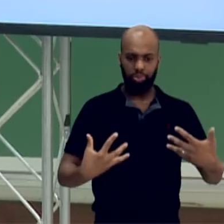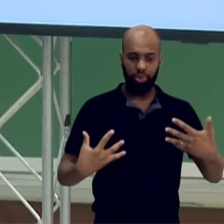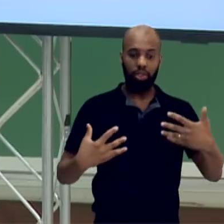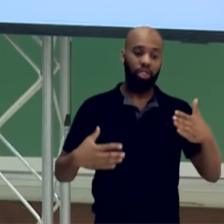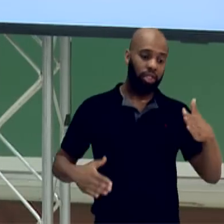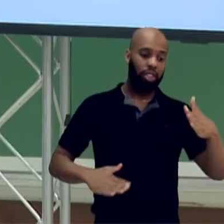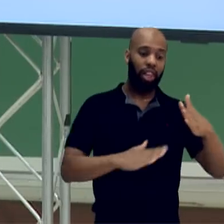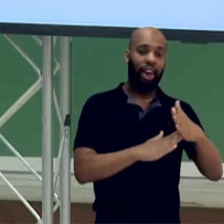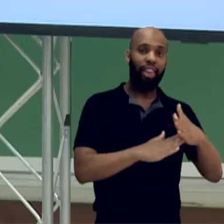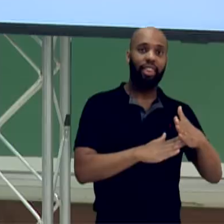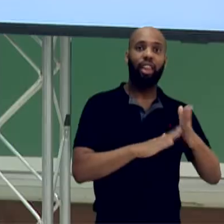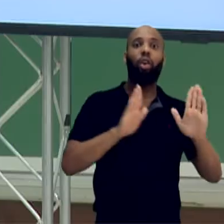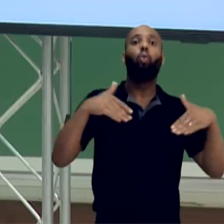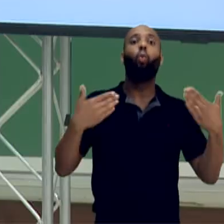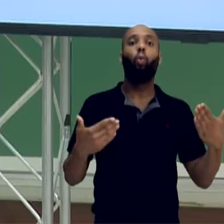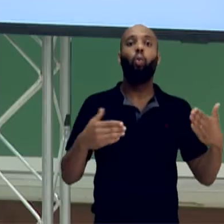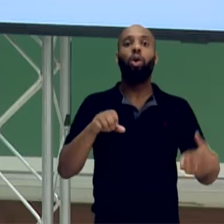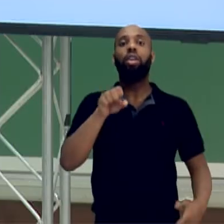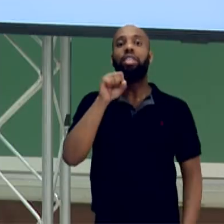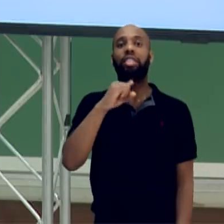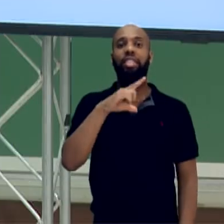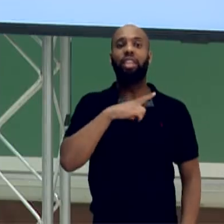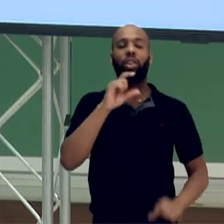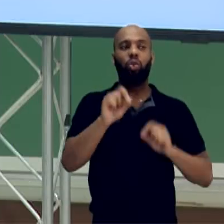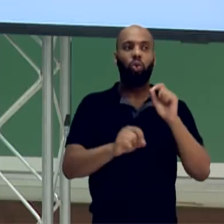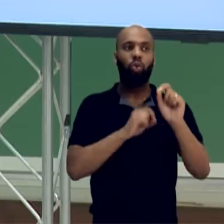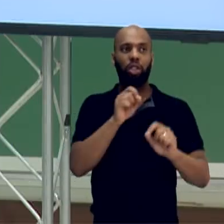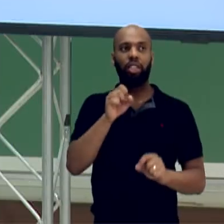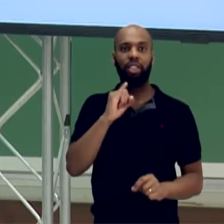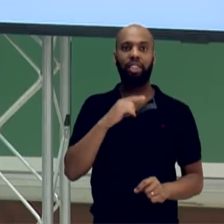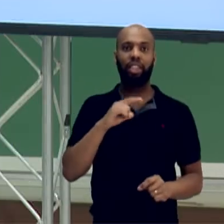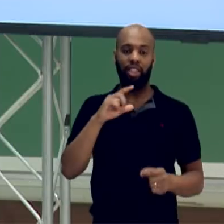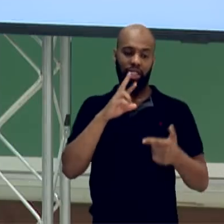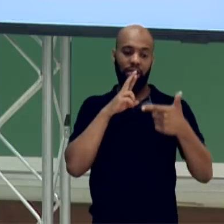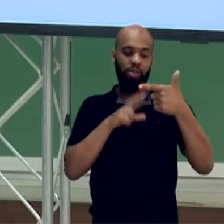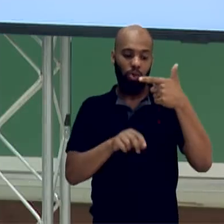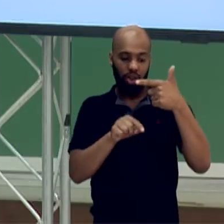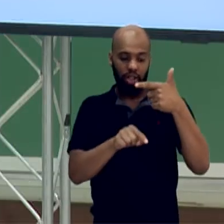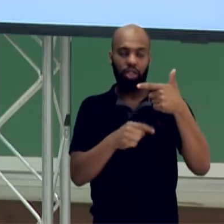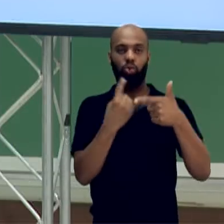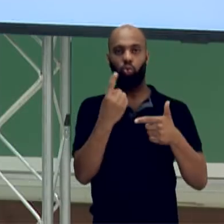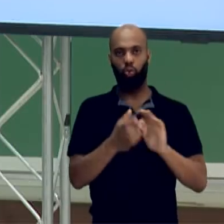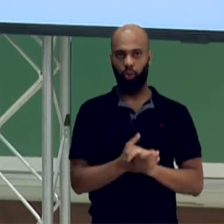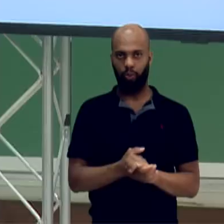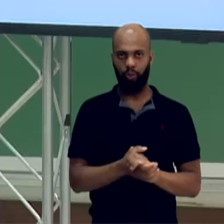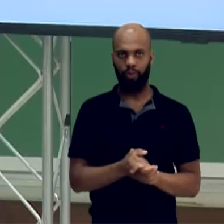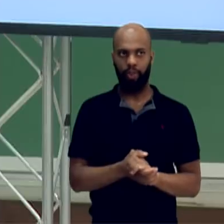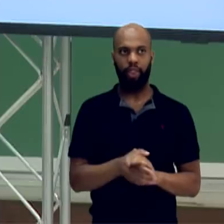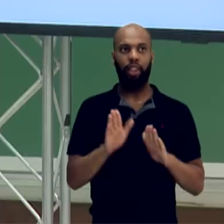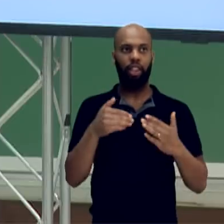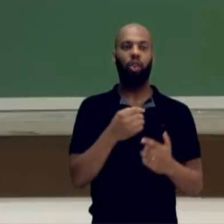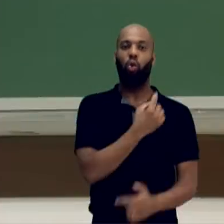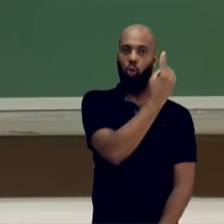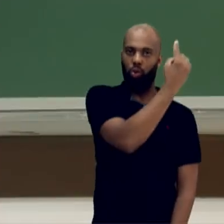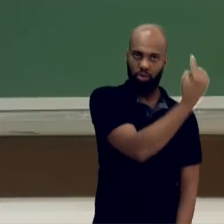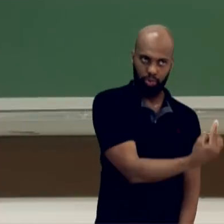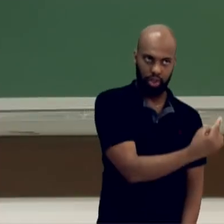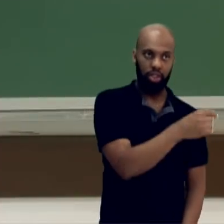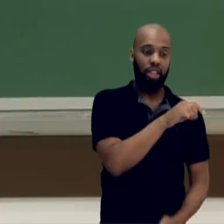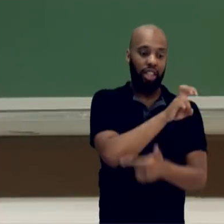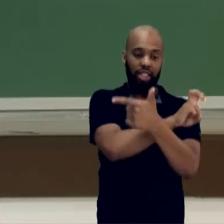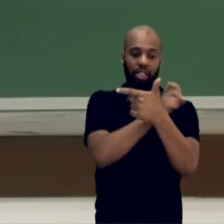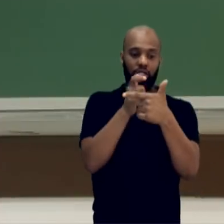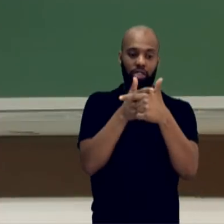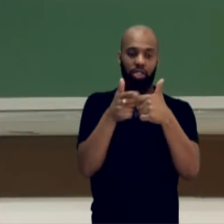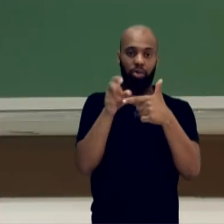vai terminando quando os quocientes forem 1. Então, vamos lá. O 1 vai abaixar. 5 divididos por 5 dá